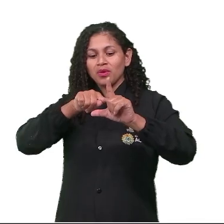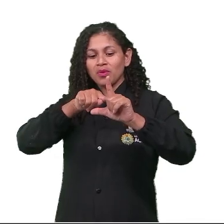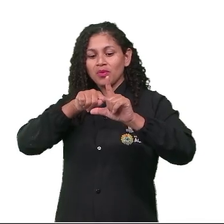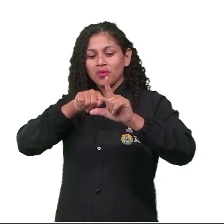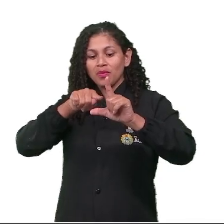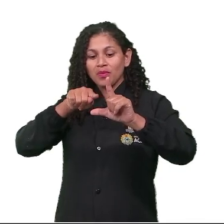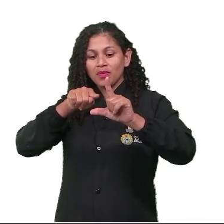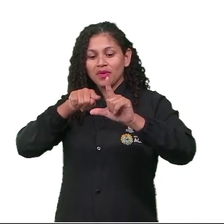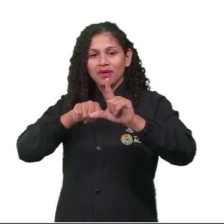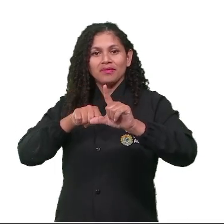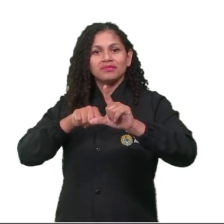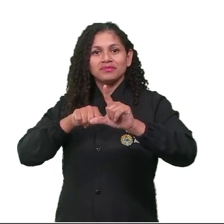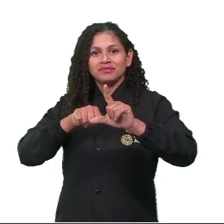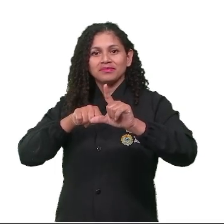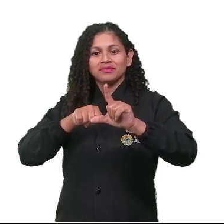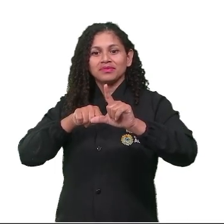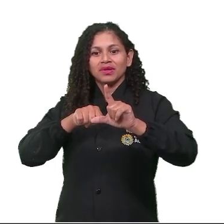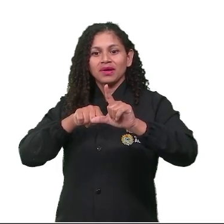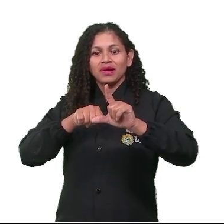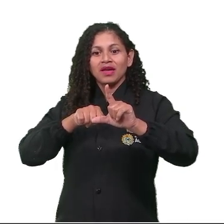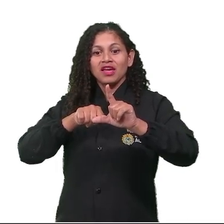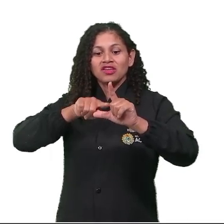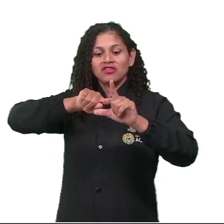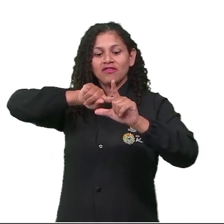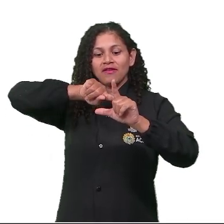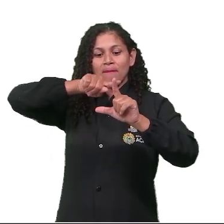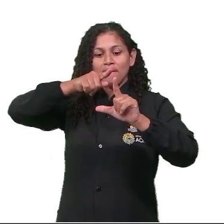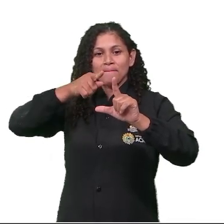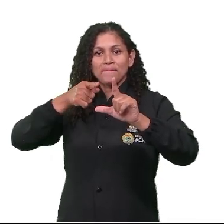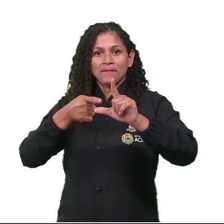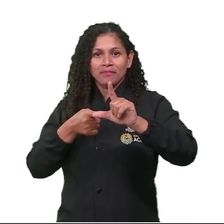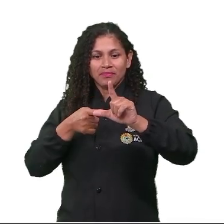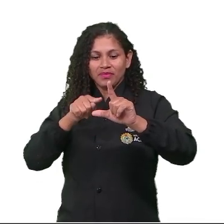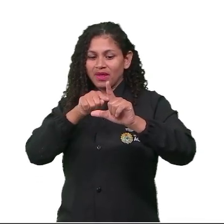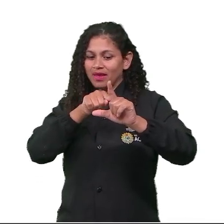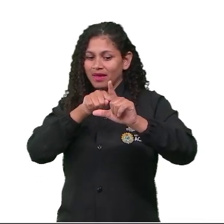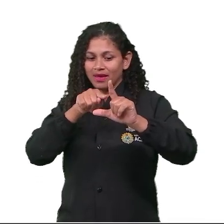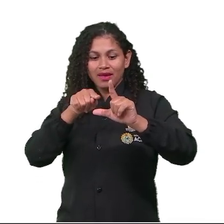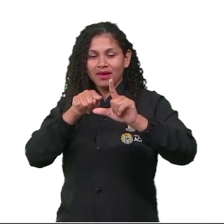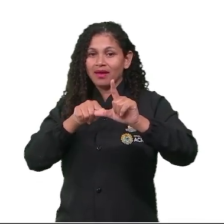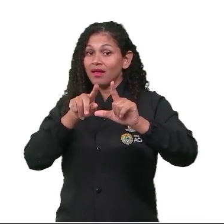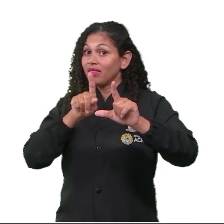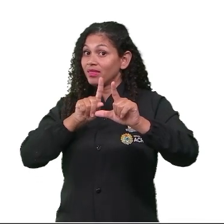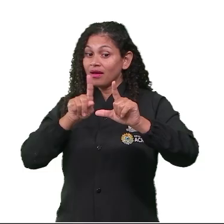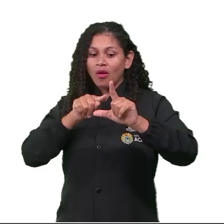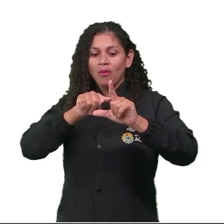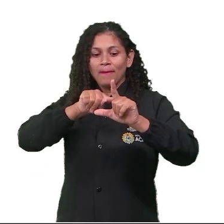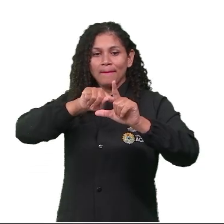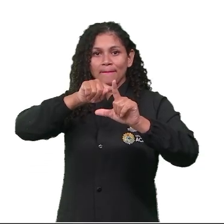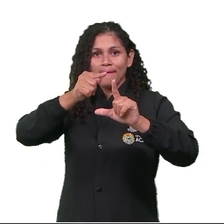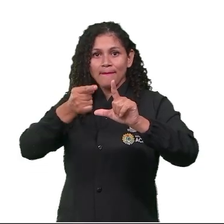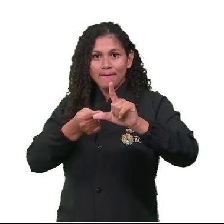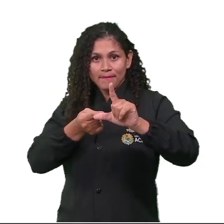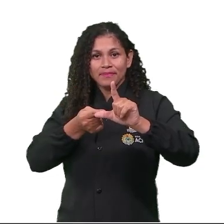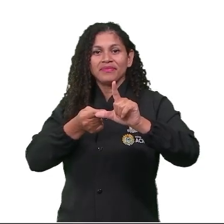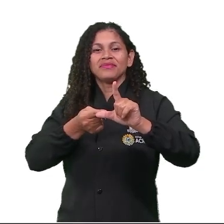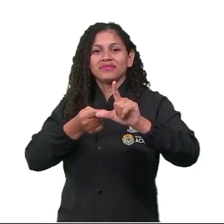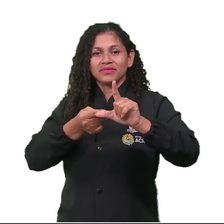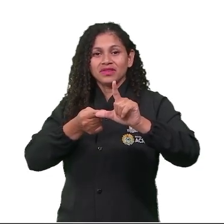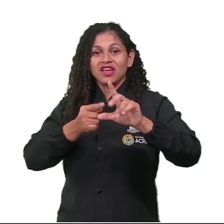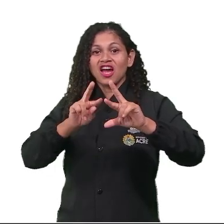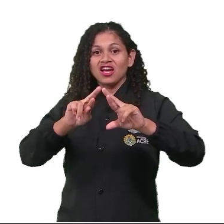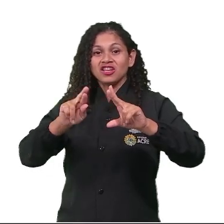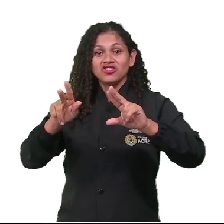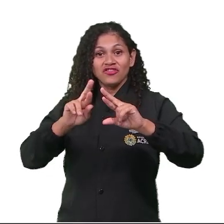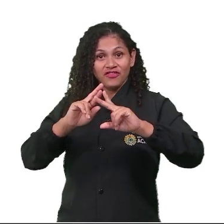com a base. Forma um ângulo aqui, ó, que não é 90 graus. Então, o que vai diferenciar um do outro é que eu